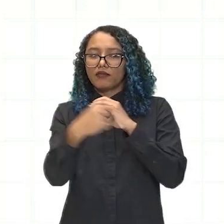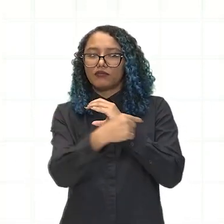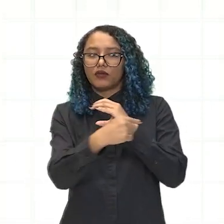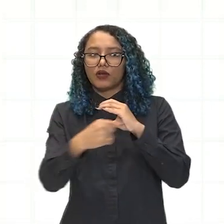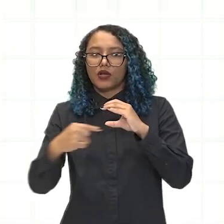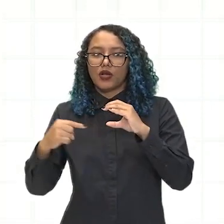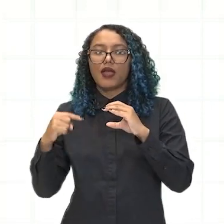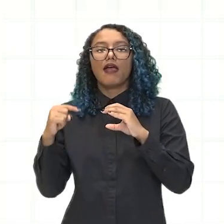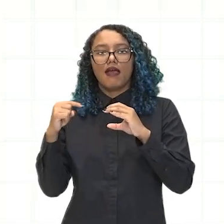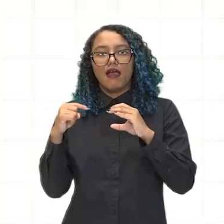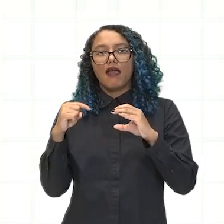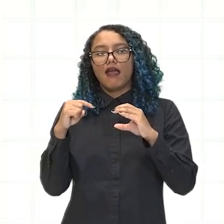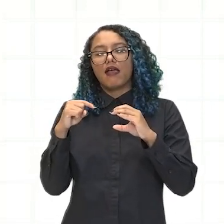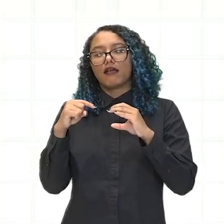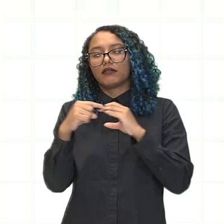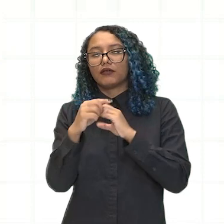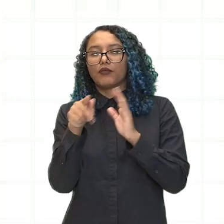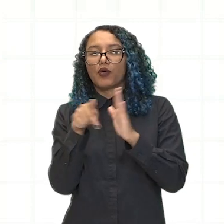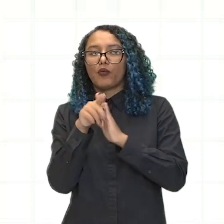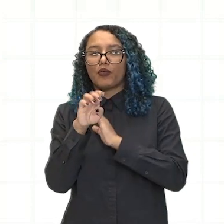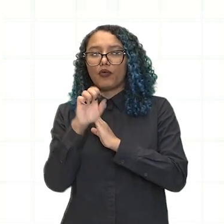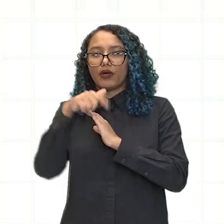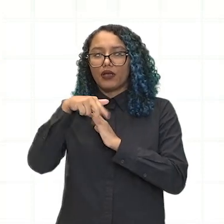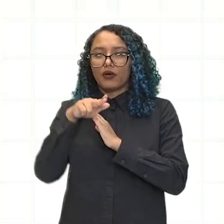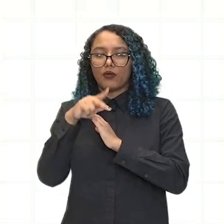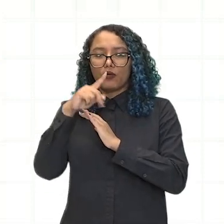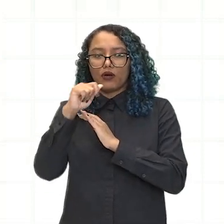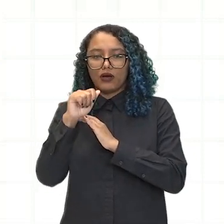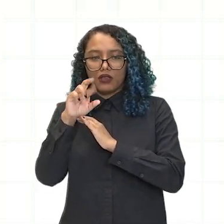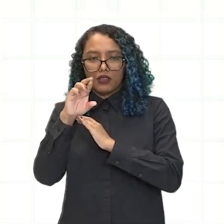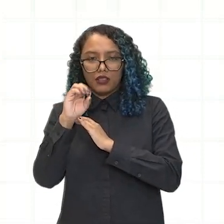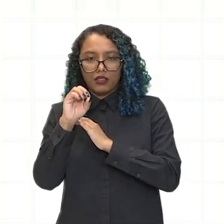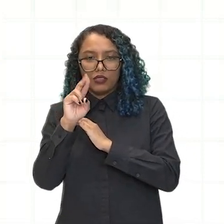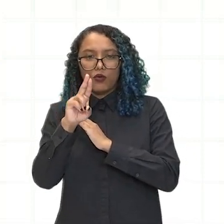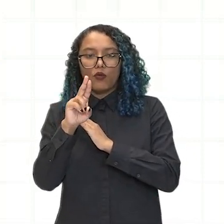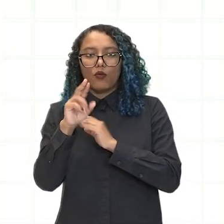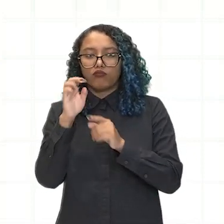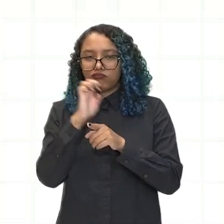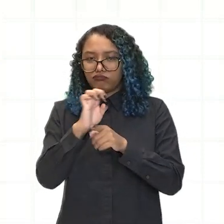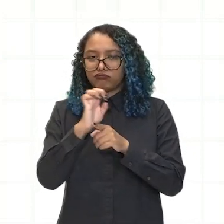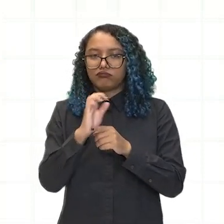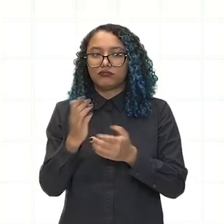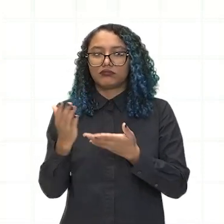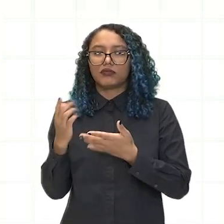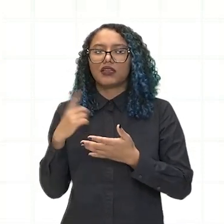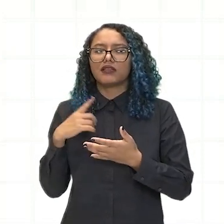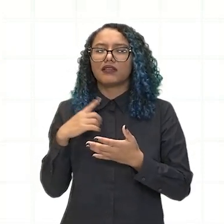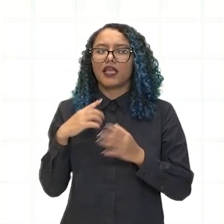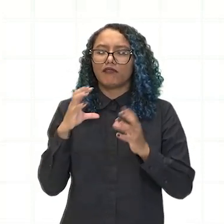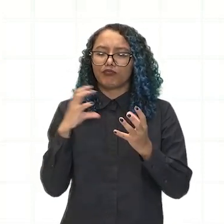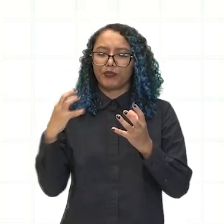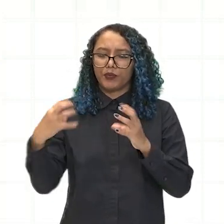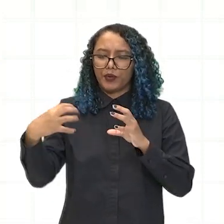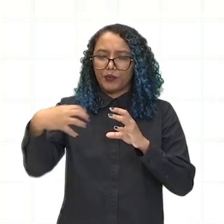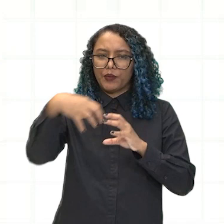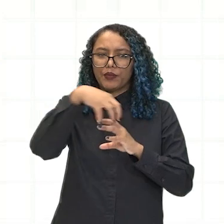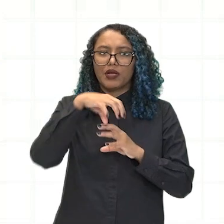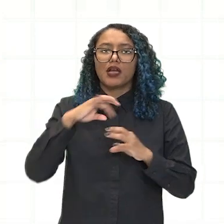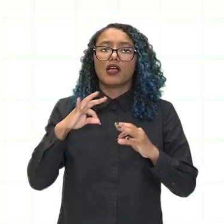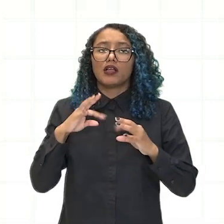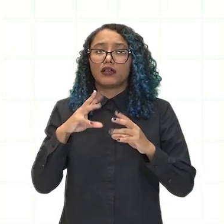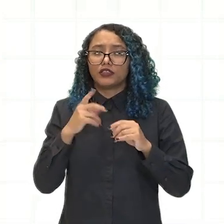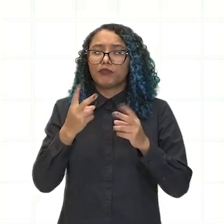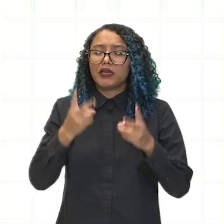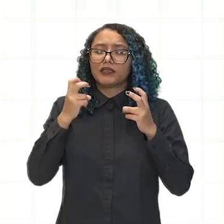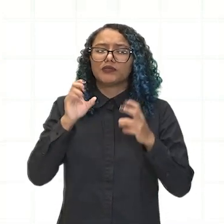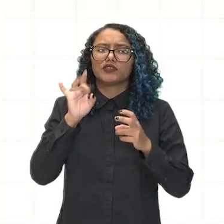olha como ele transita lá, ele vai em todas as partes de vários continentes no Brasil. Nós só conseguimos ver isso quando